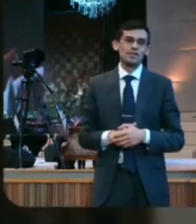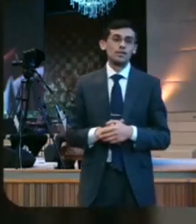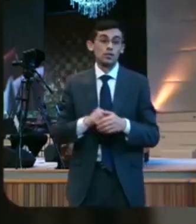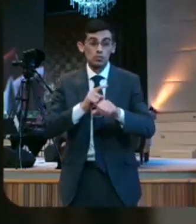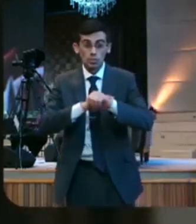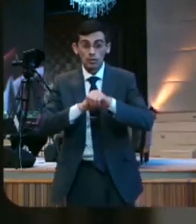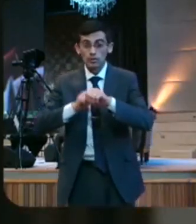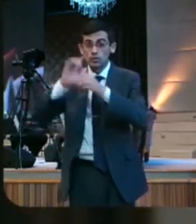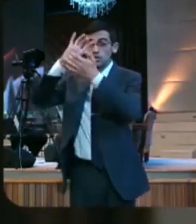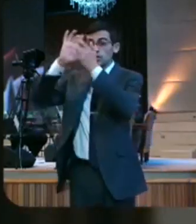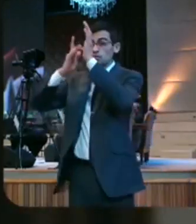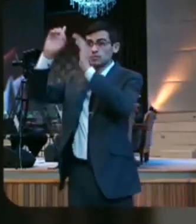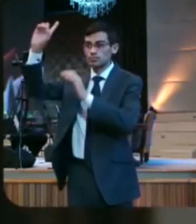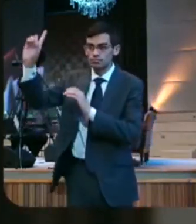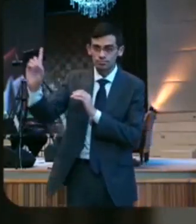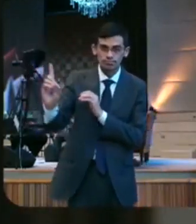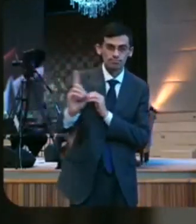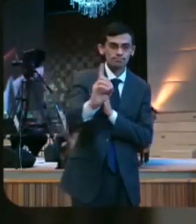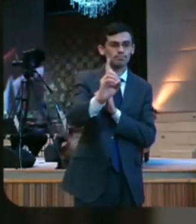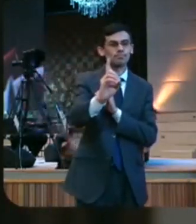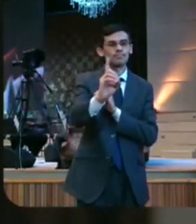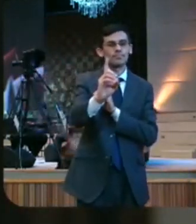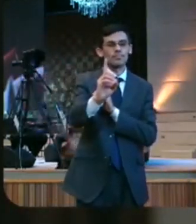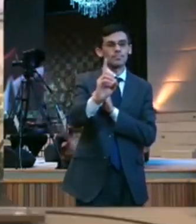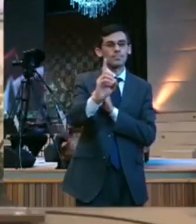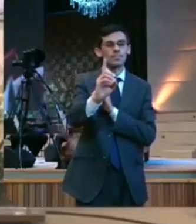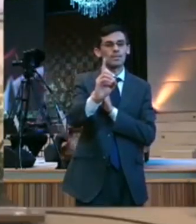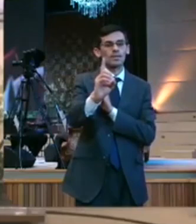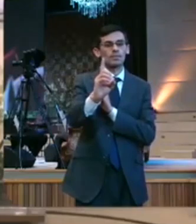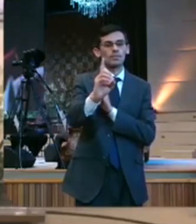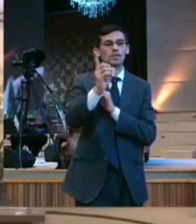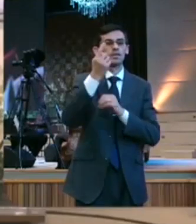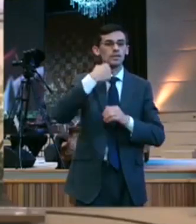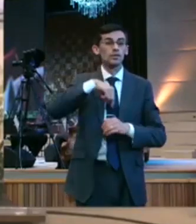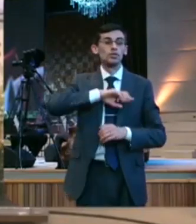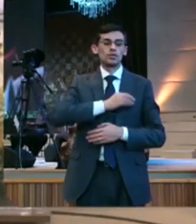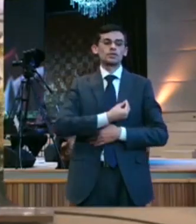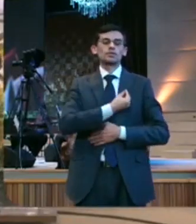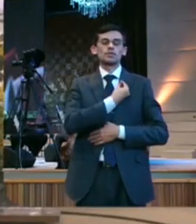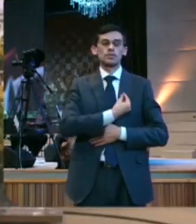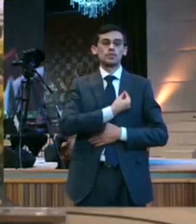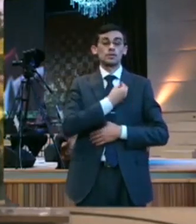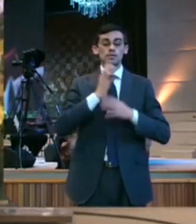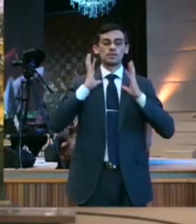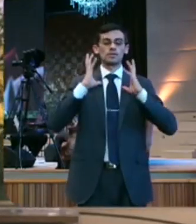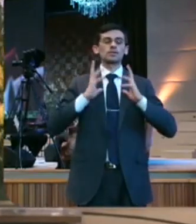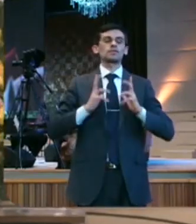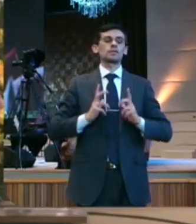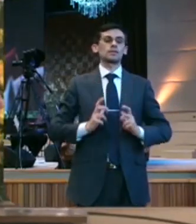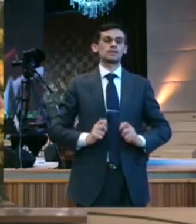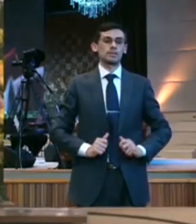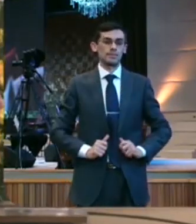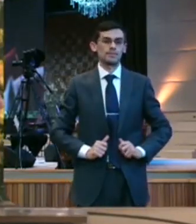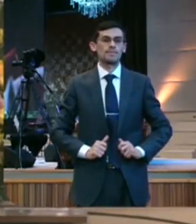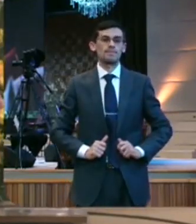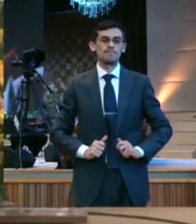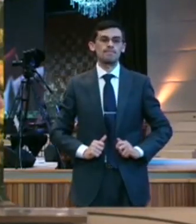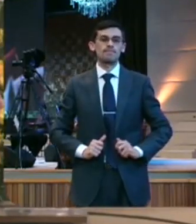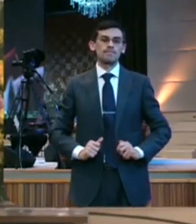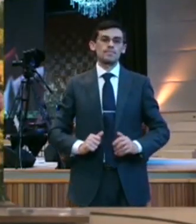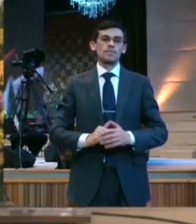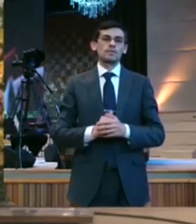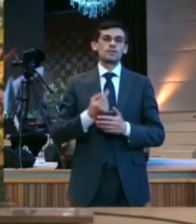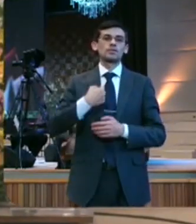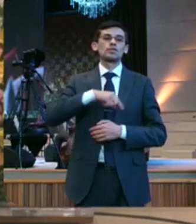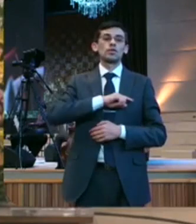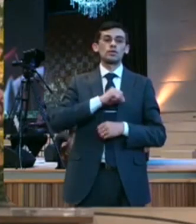Quando o Senhor vai à frente, e a gente está vivendo santificação, e